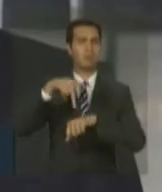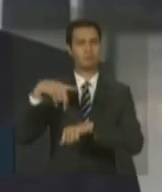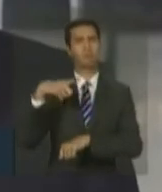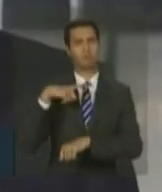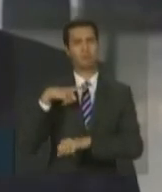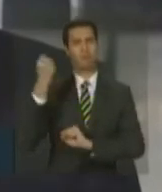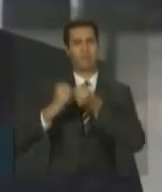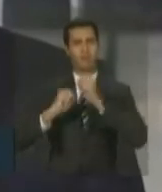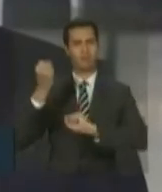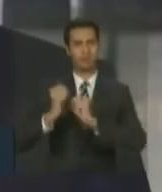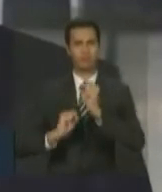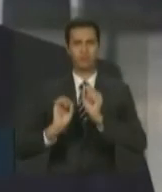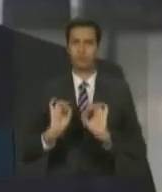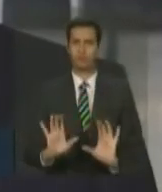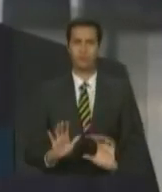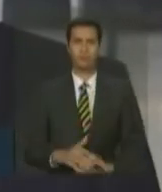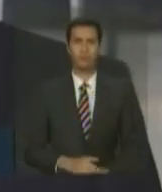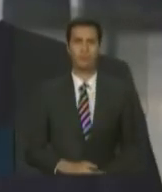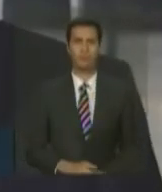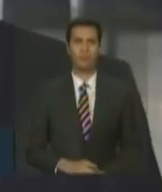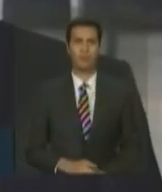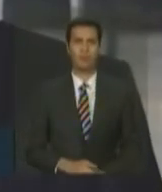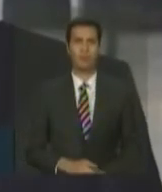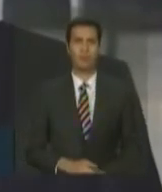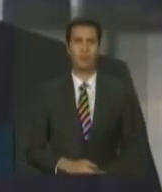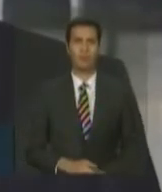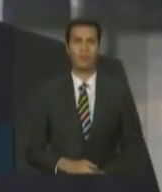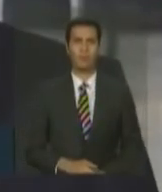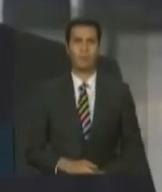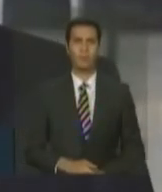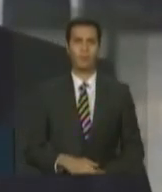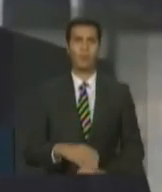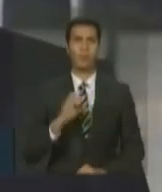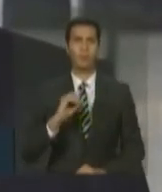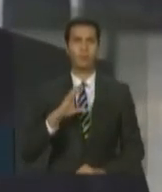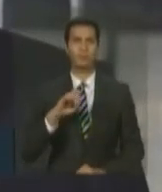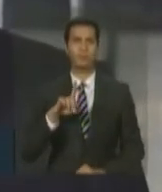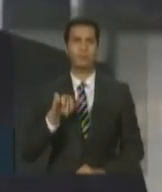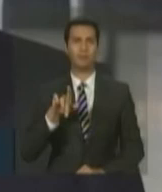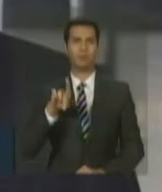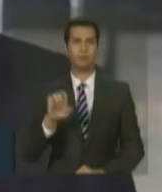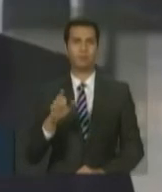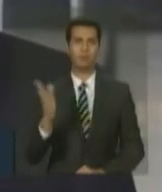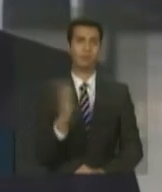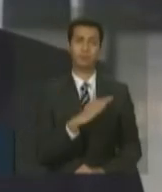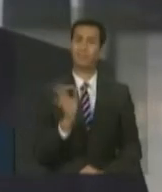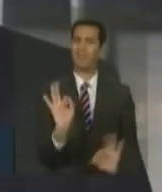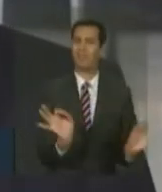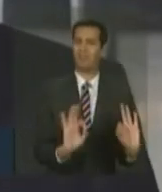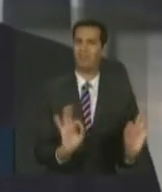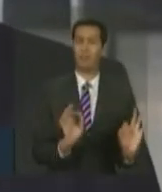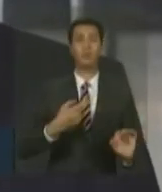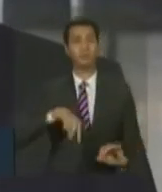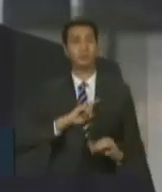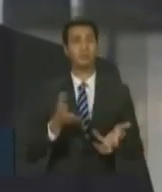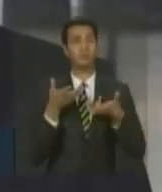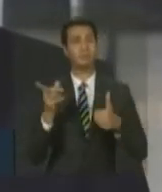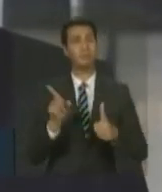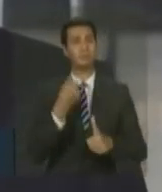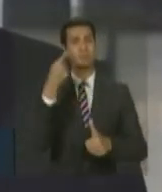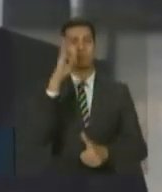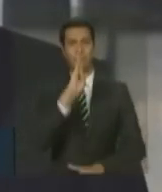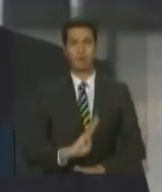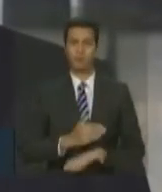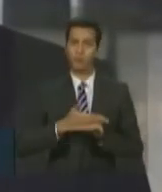produzem, nenhum no Ocidente. Nós queremos que o Brasil seja o primeiro país do Ocidente a entrar